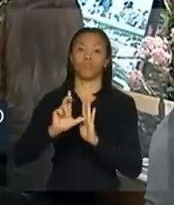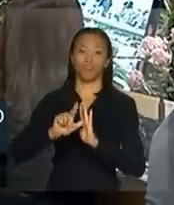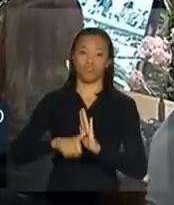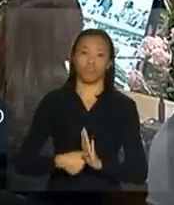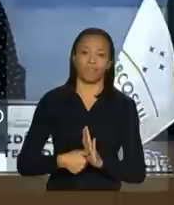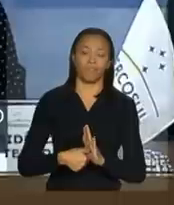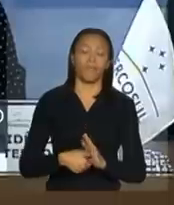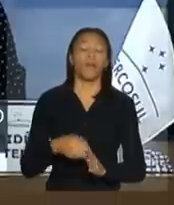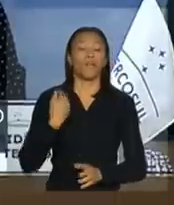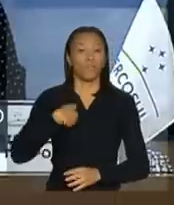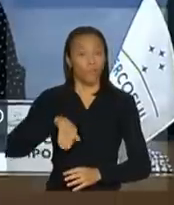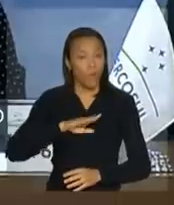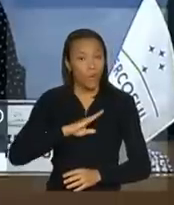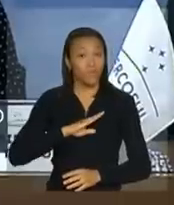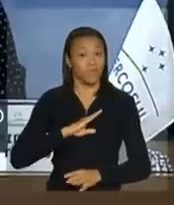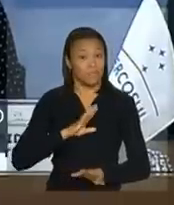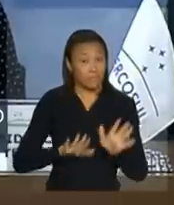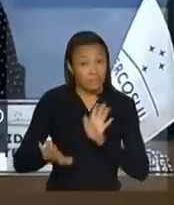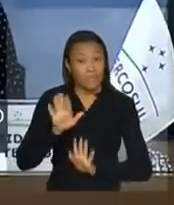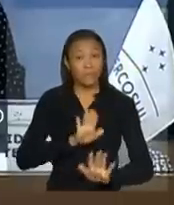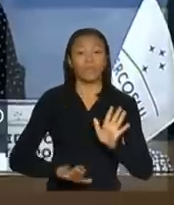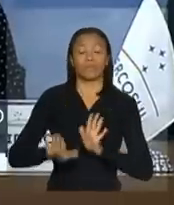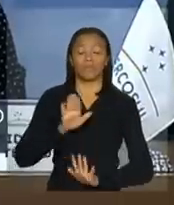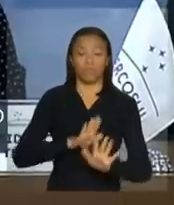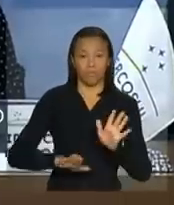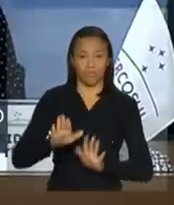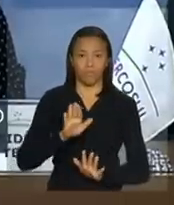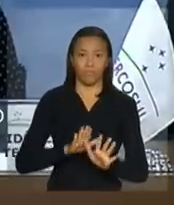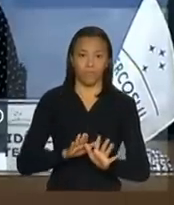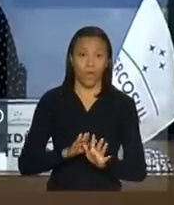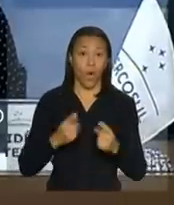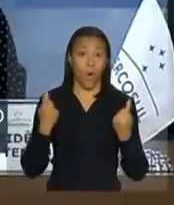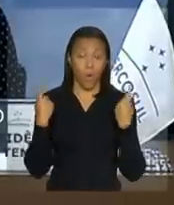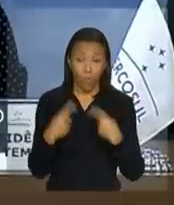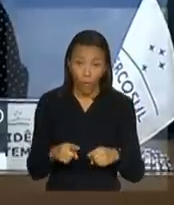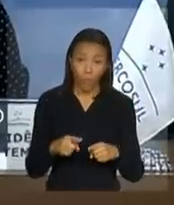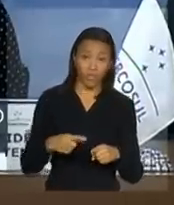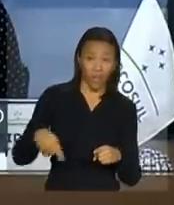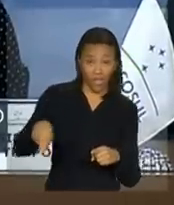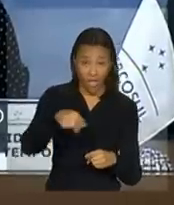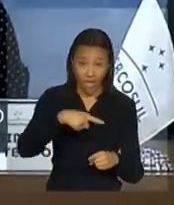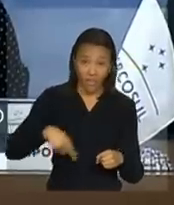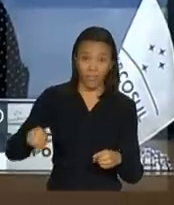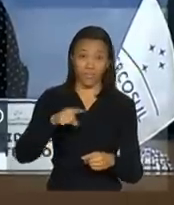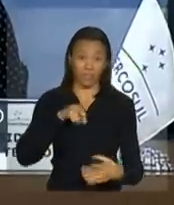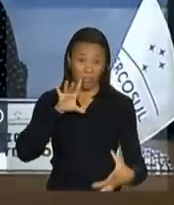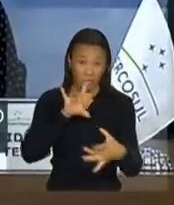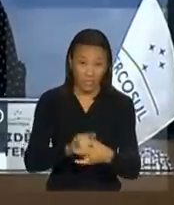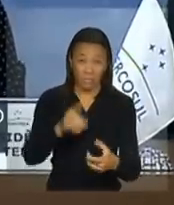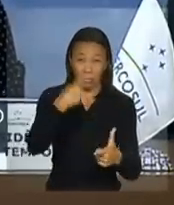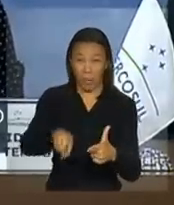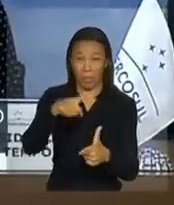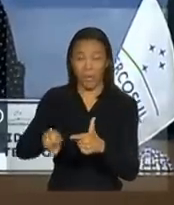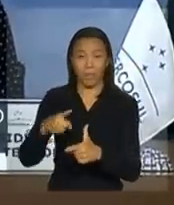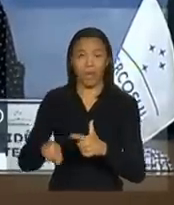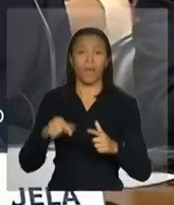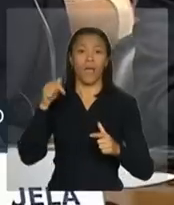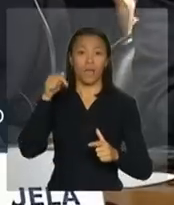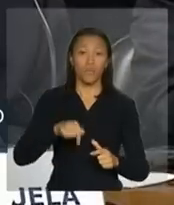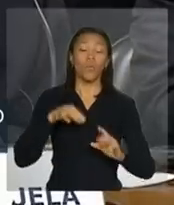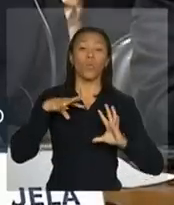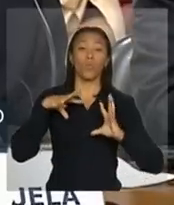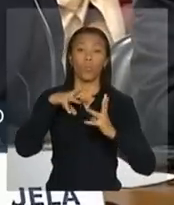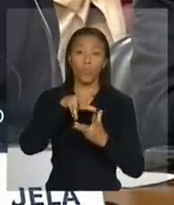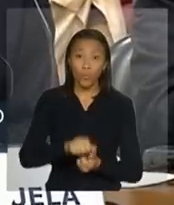Devemos, assim, precaver-nos contra essas condições. Em um mundo em